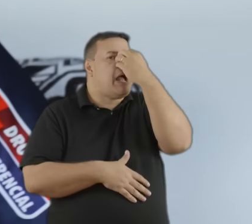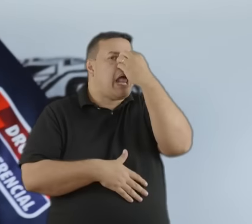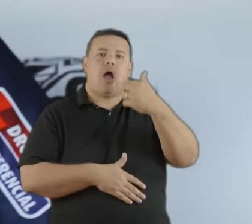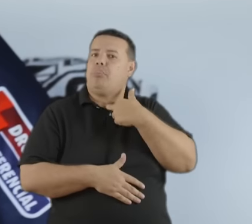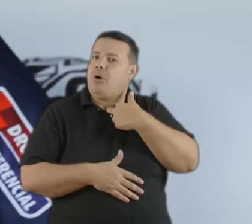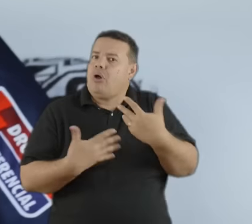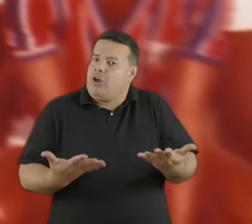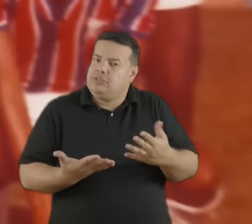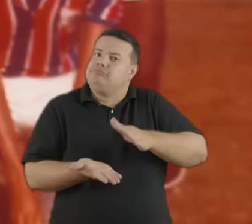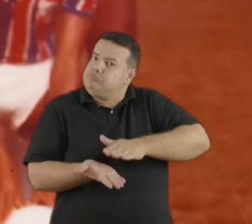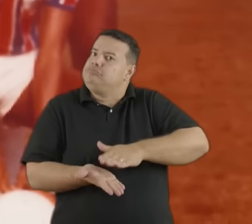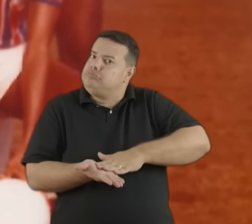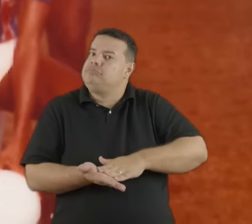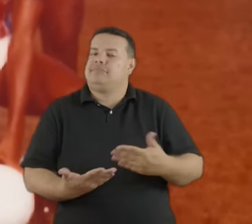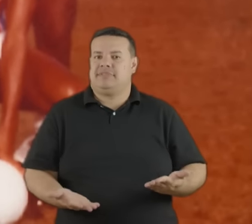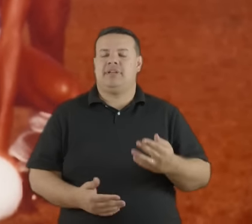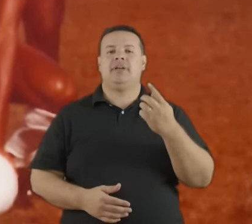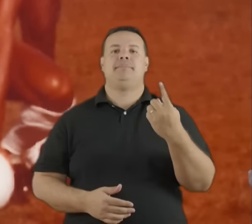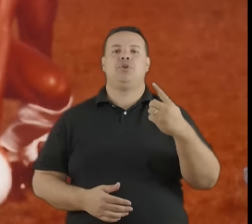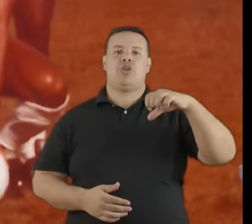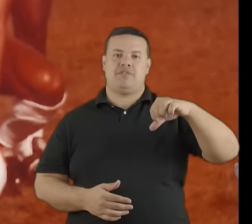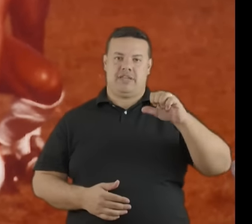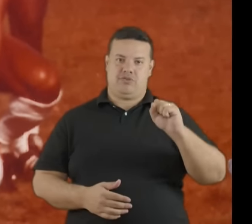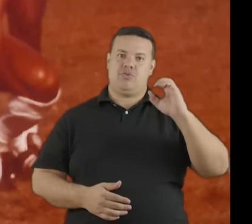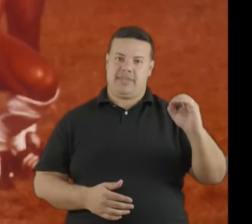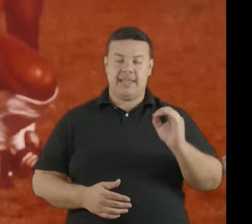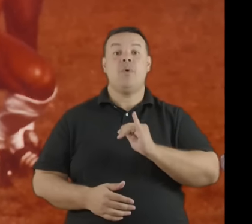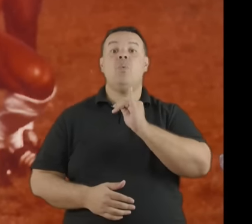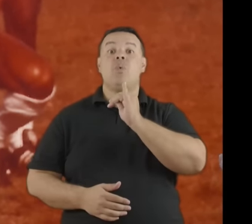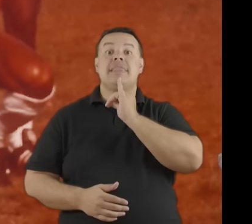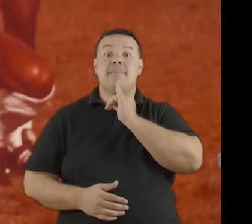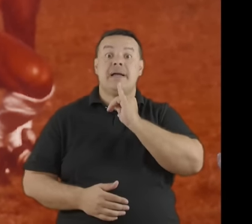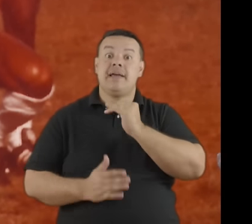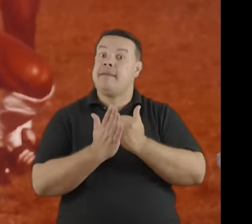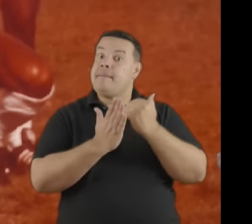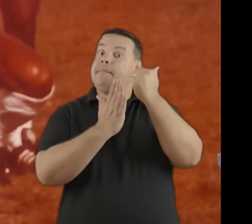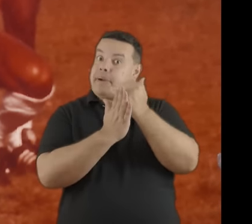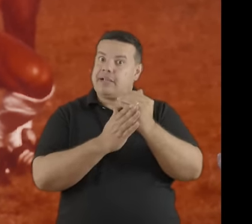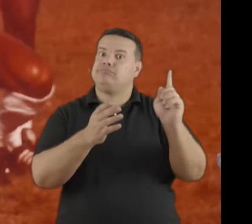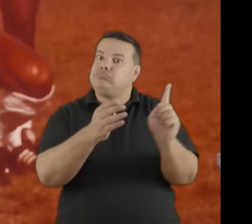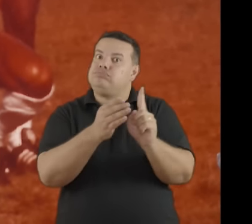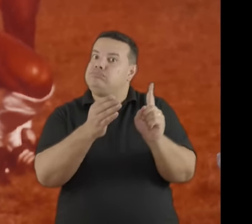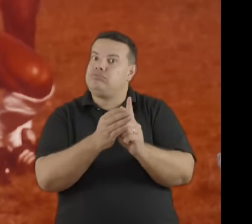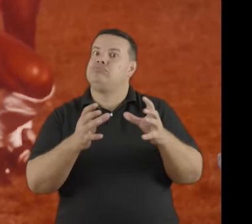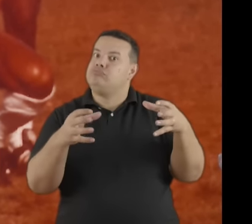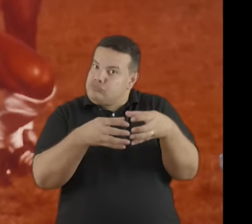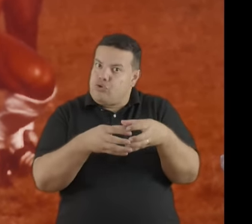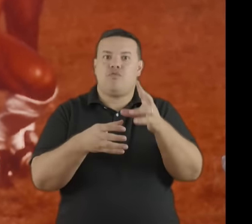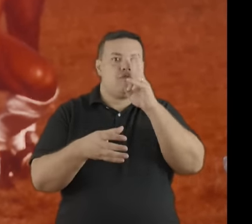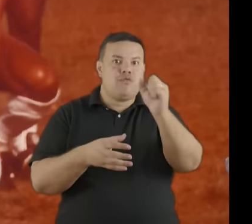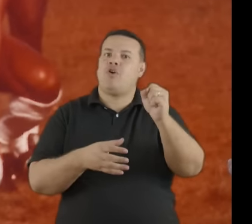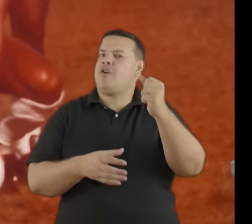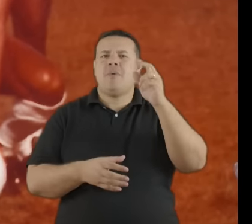fazer a torcida de palhaço. Em 1980, o Itabaiana reforçou ainda mais o seu elenco. Aquele